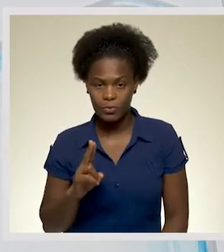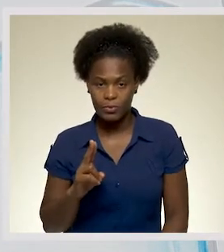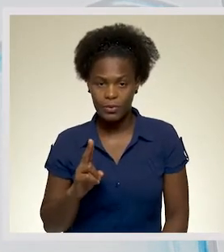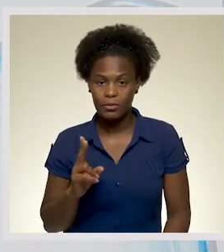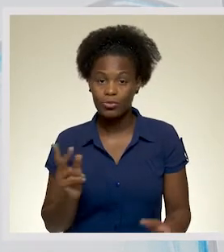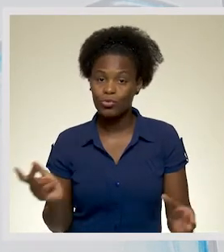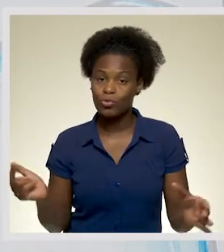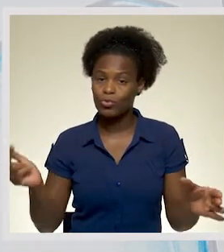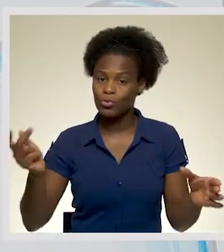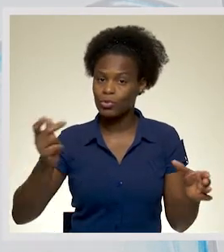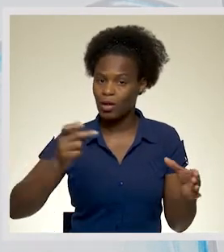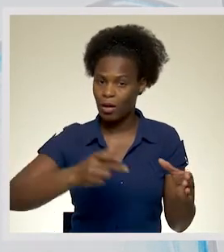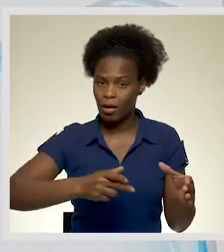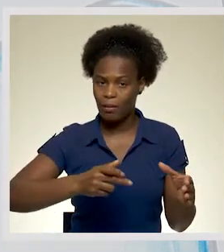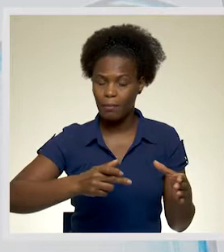chegaram